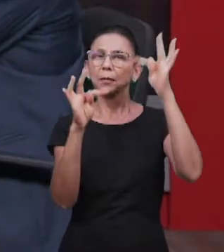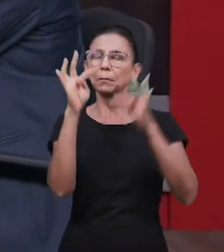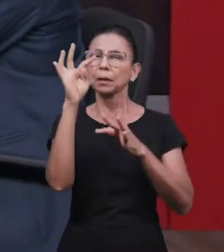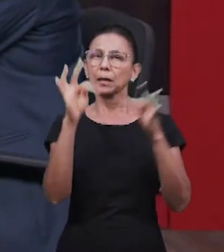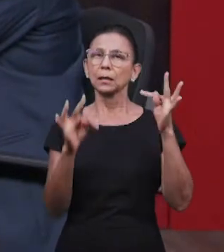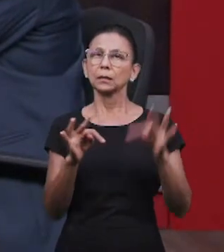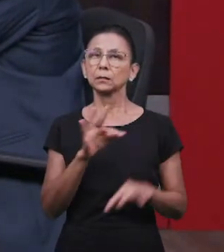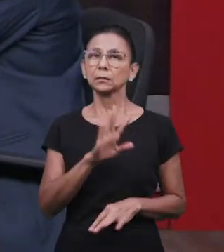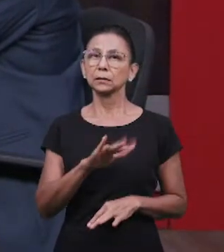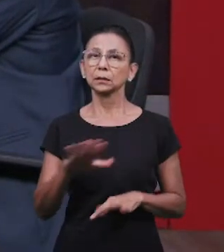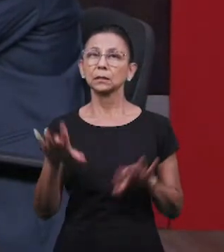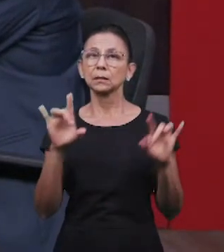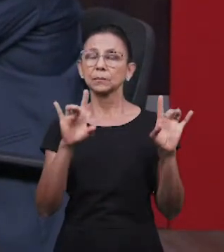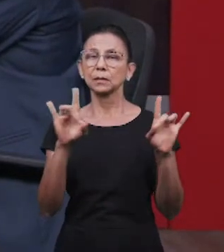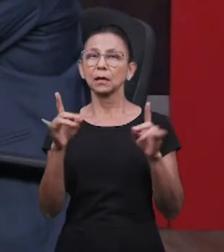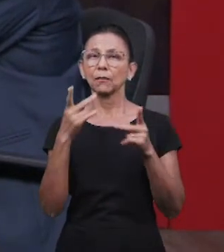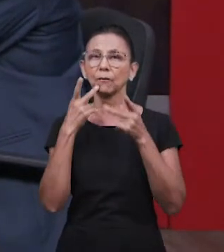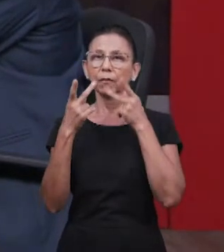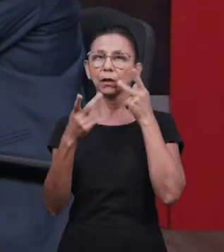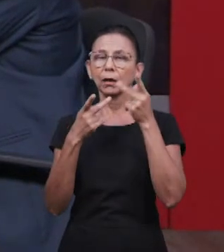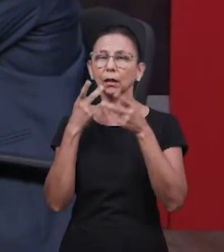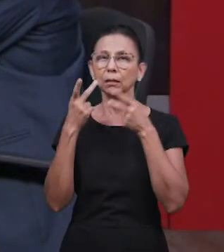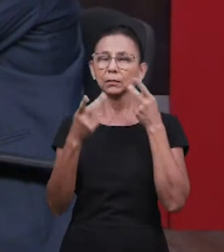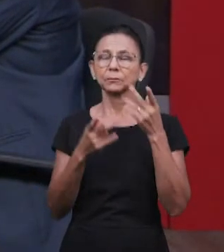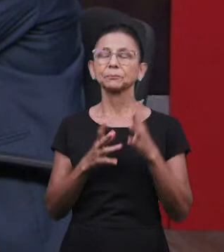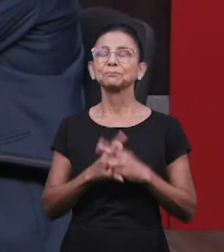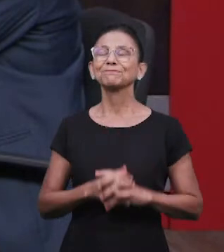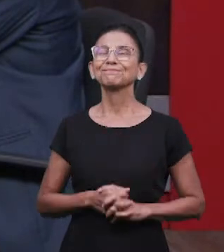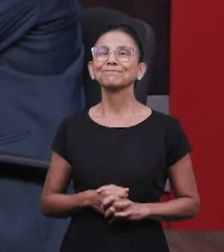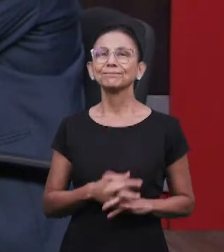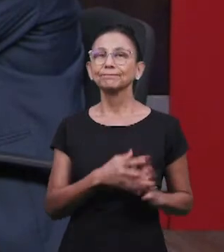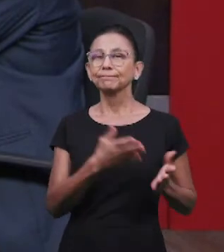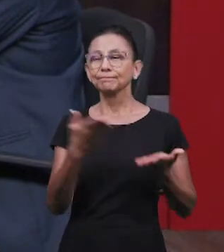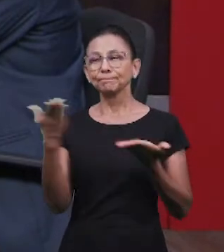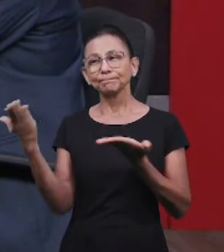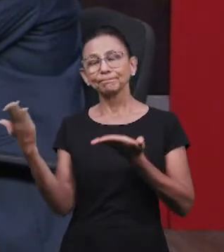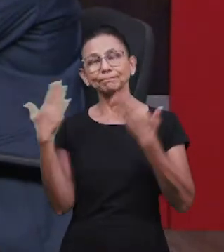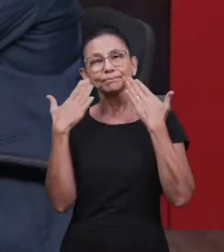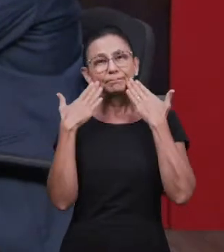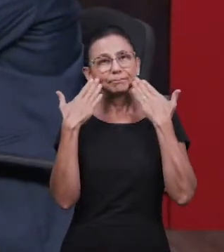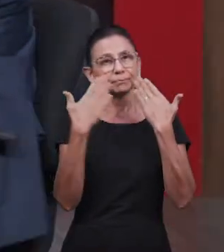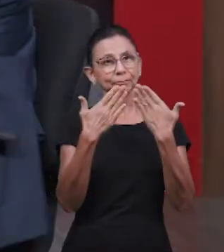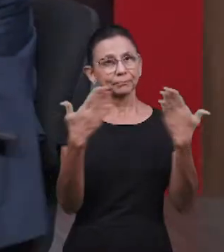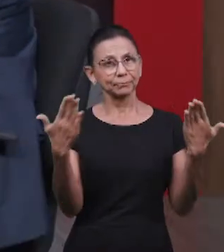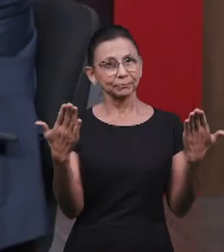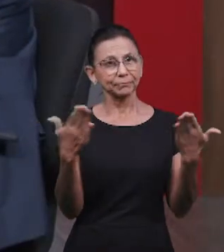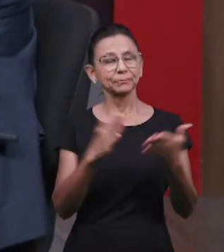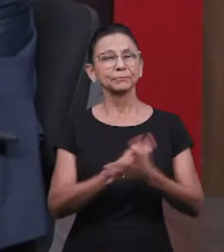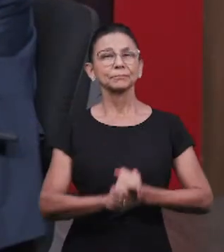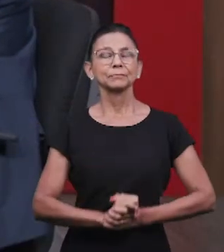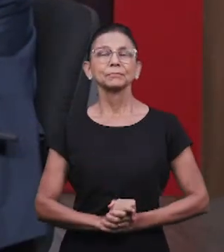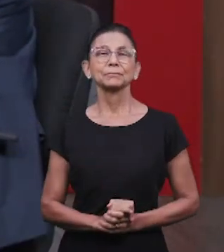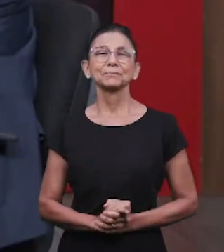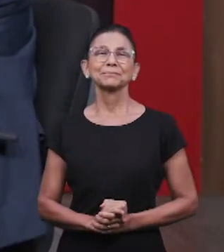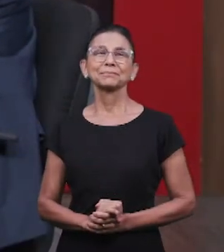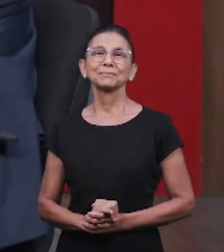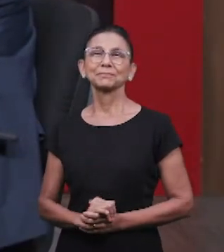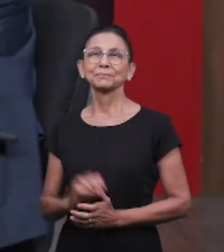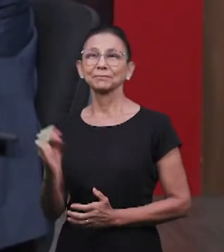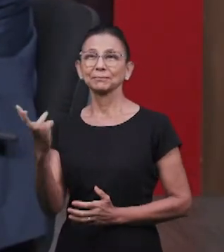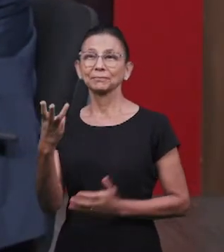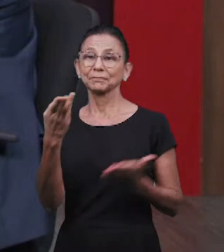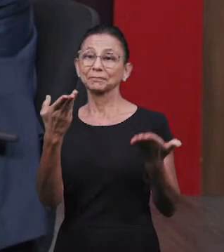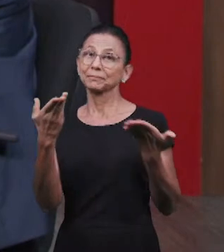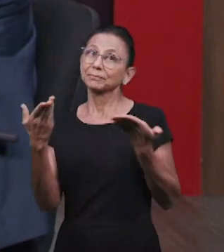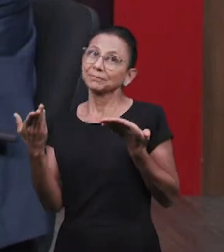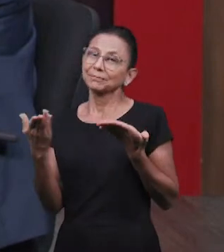crianças especiais e desenvolvimento da fala e tudo mais. Bom, tá apresentadas devidamente as nossas convidadas hoje,